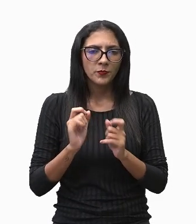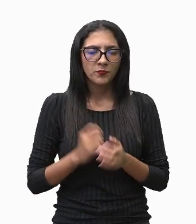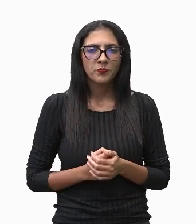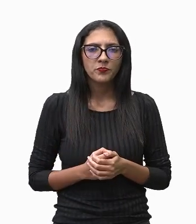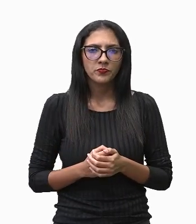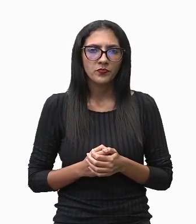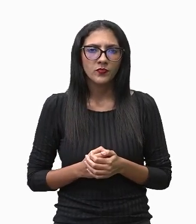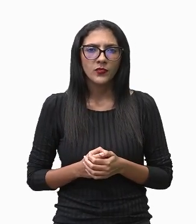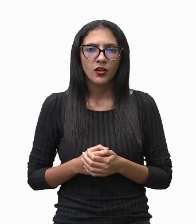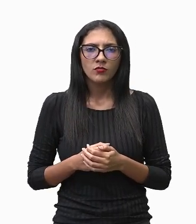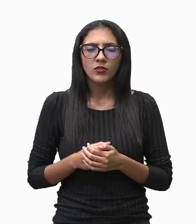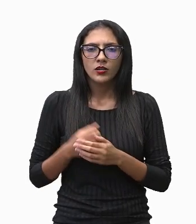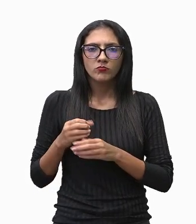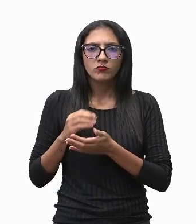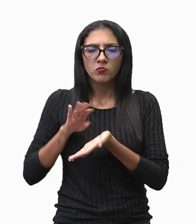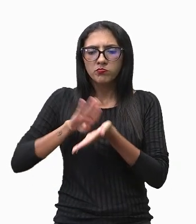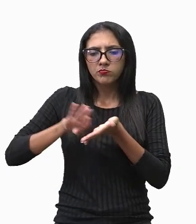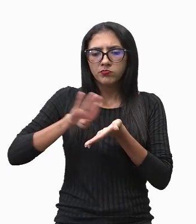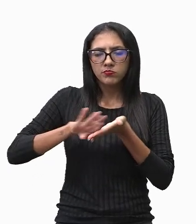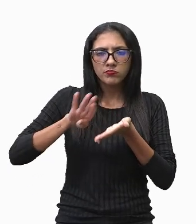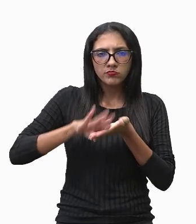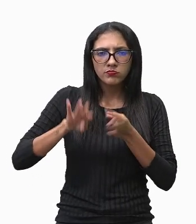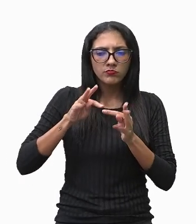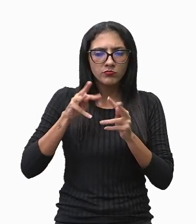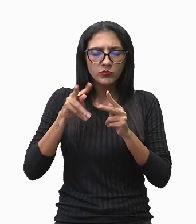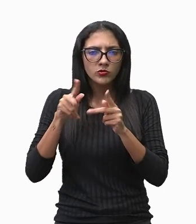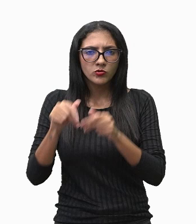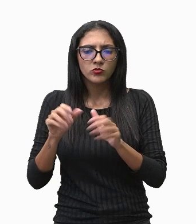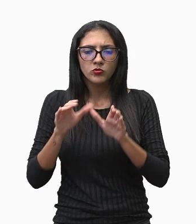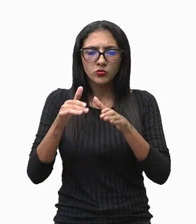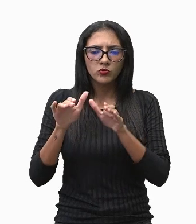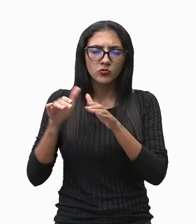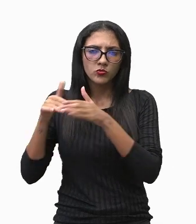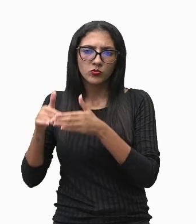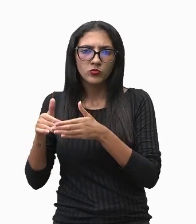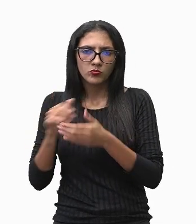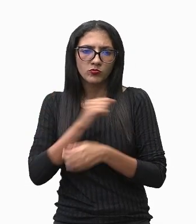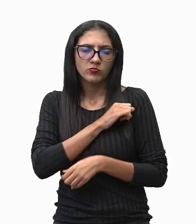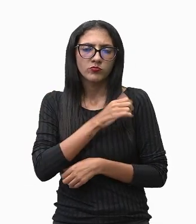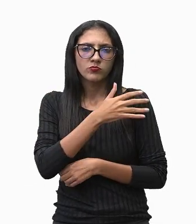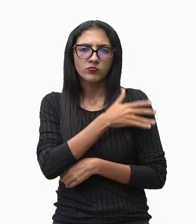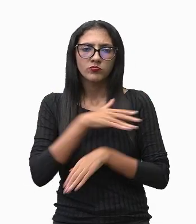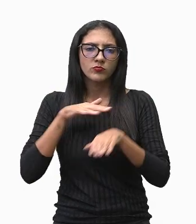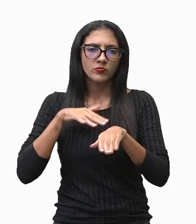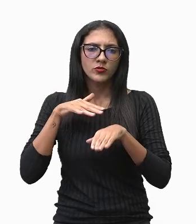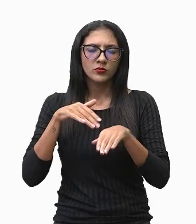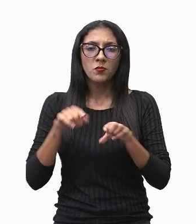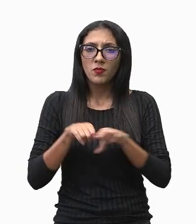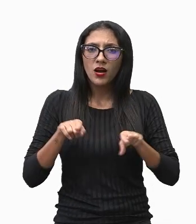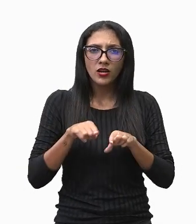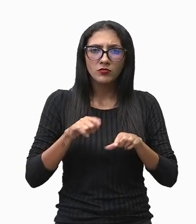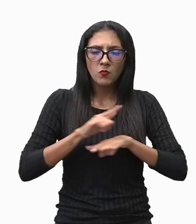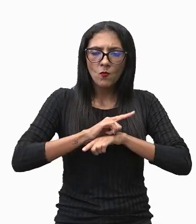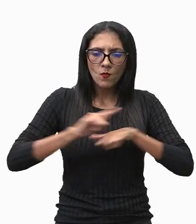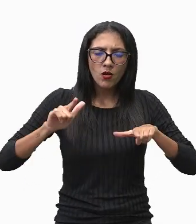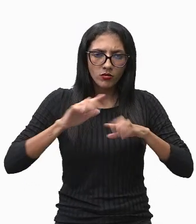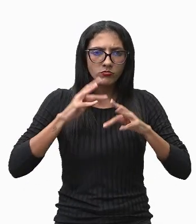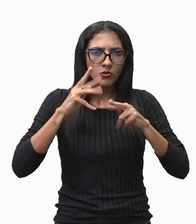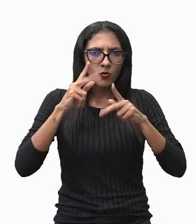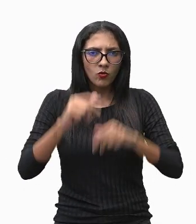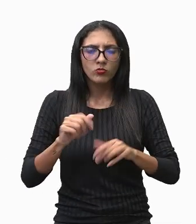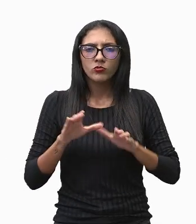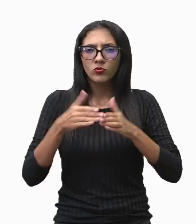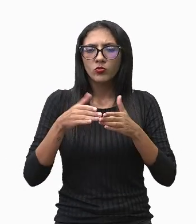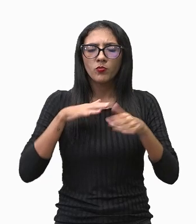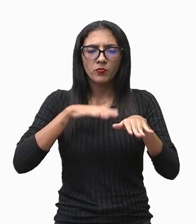retirar as tropas do Iraque. Porém, né, a retirada completa ela somente ocorreu